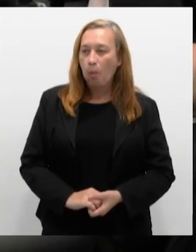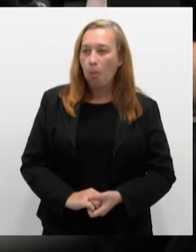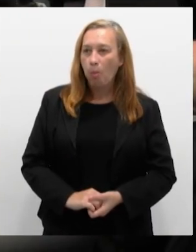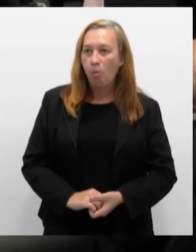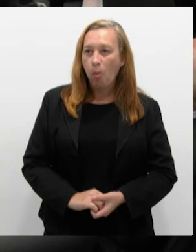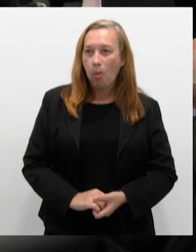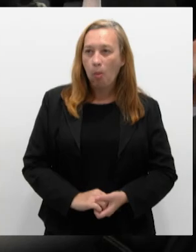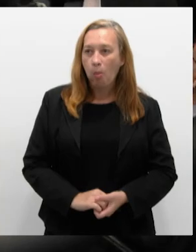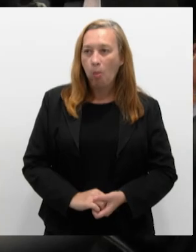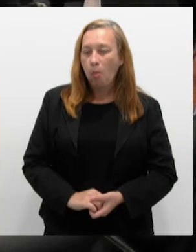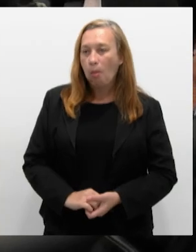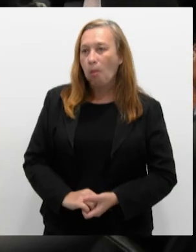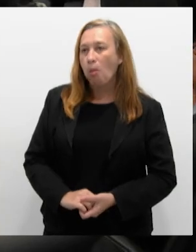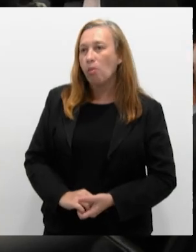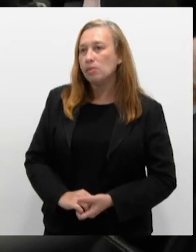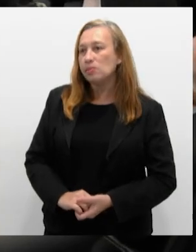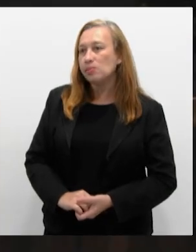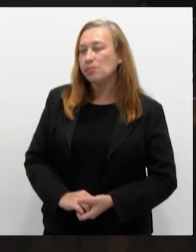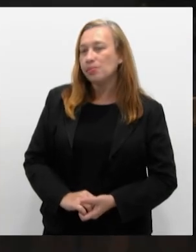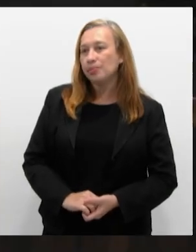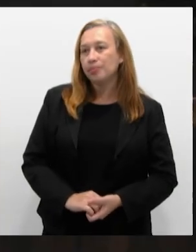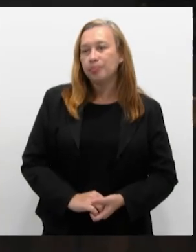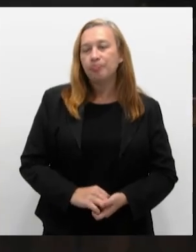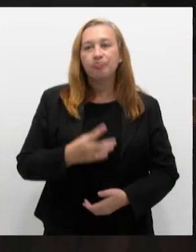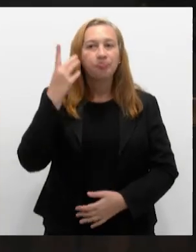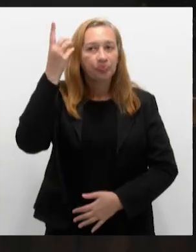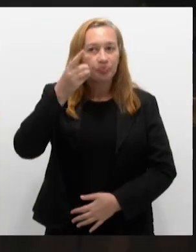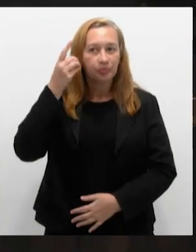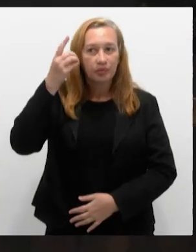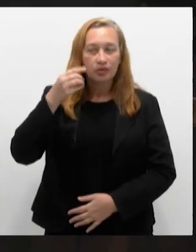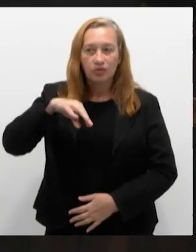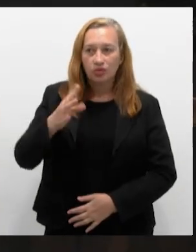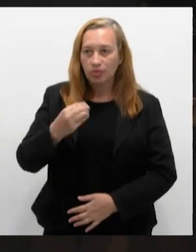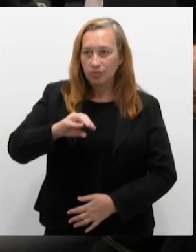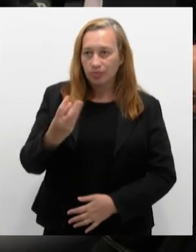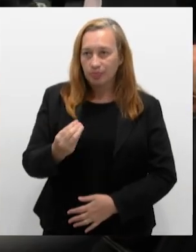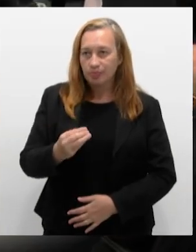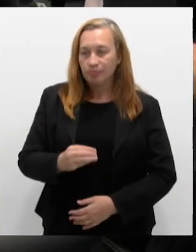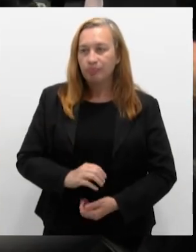Deputado Chico Machado.